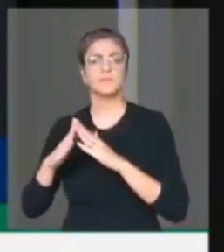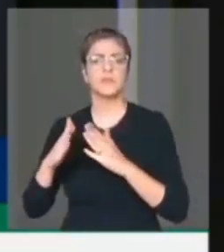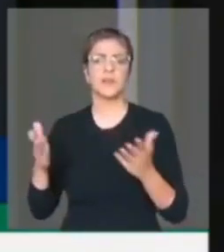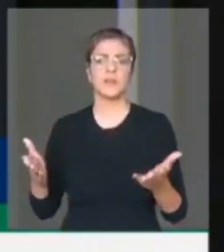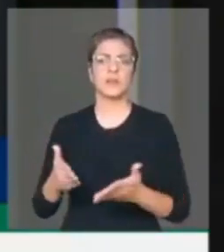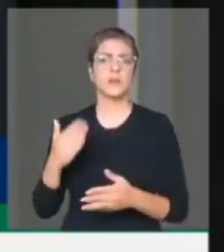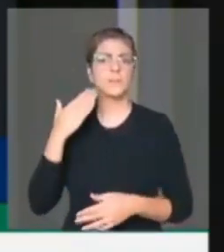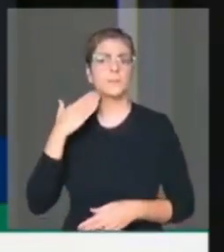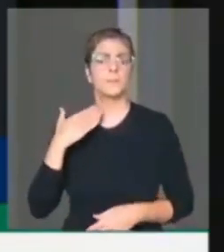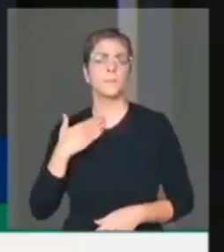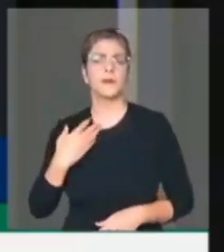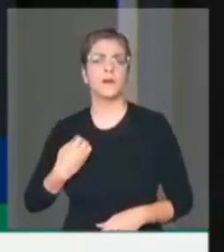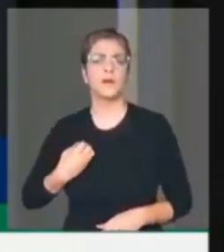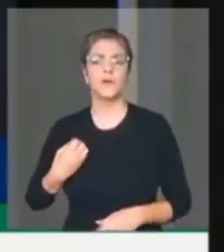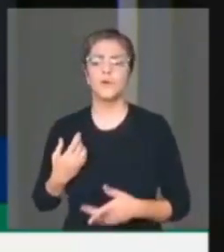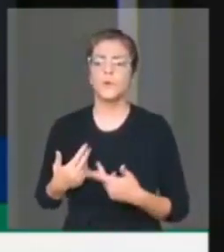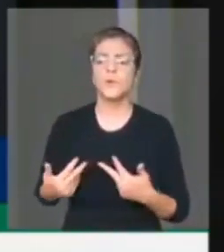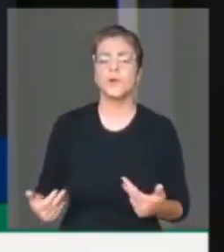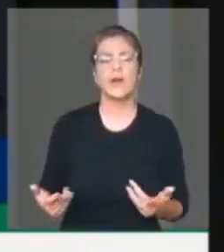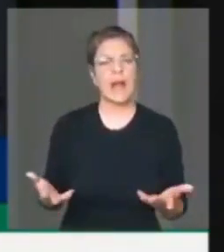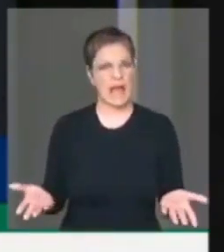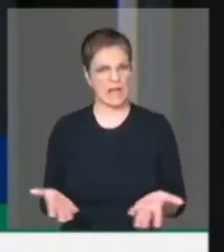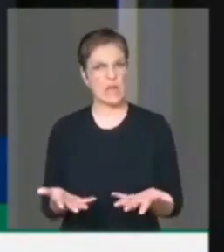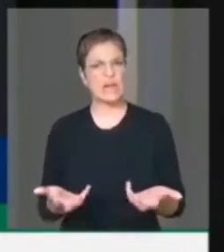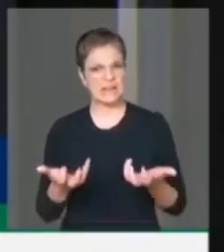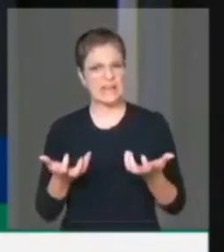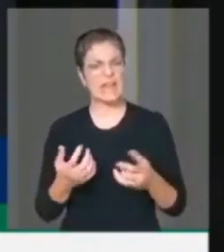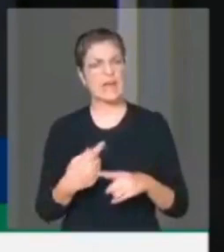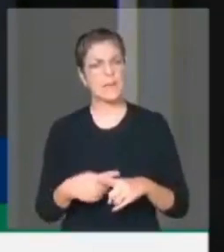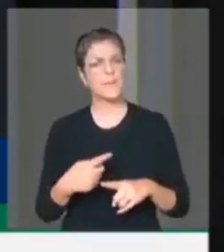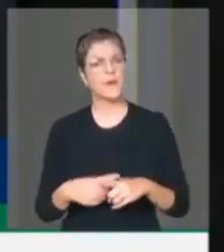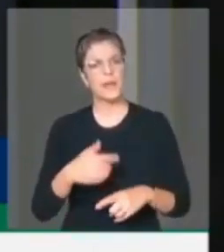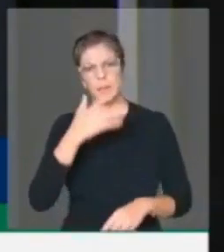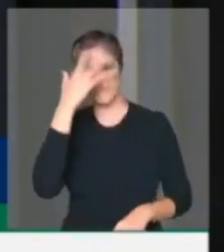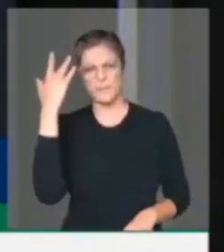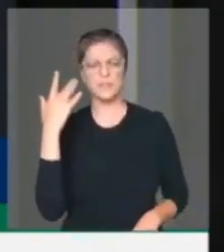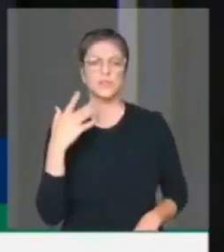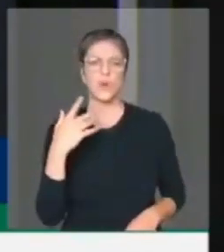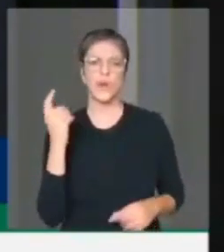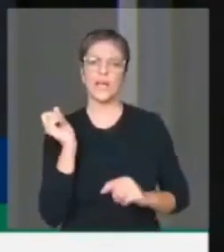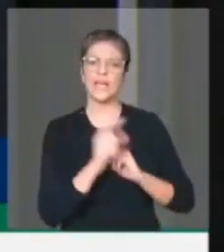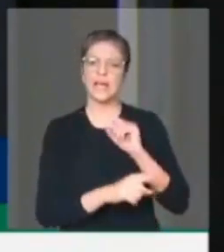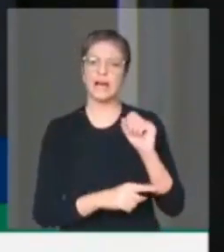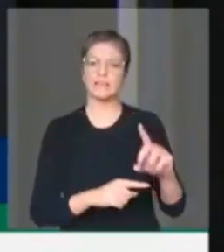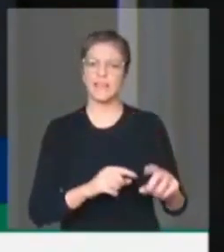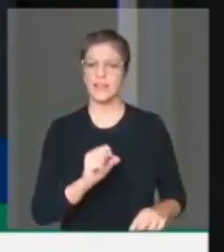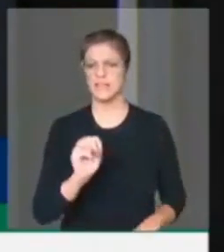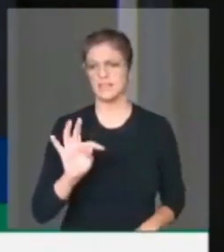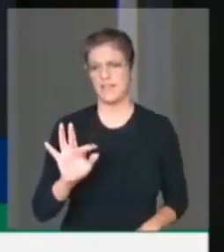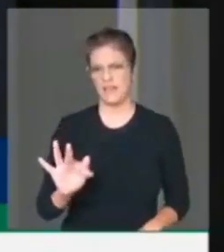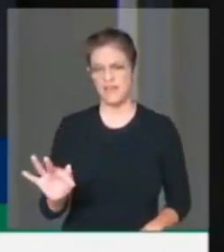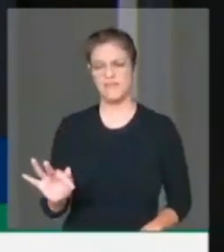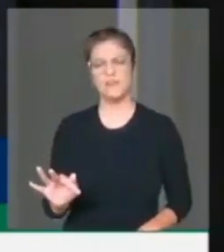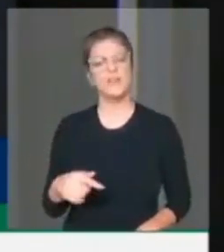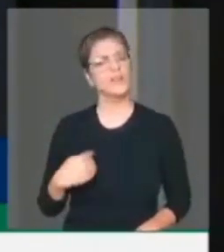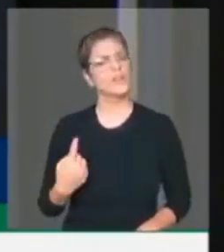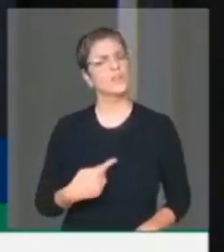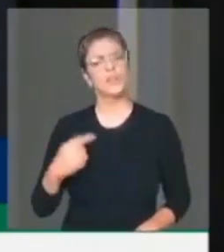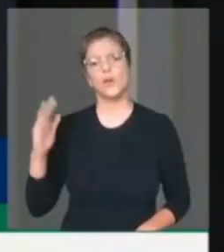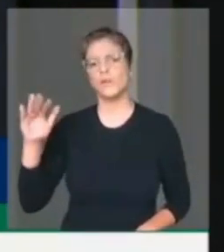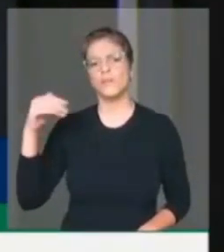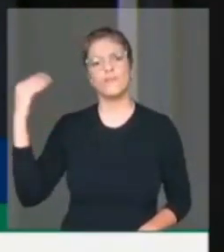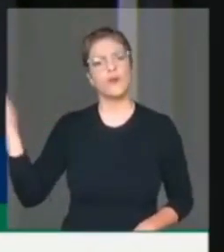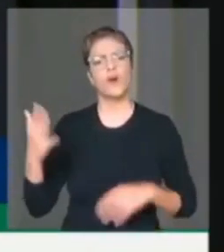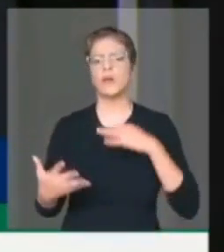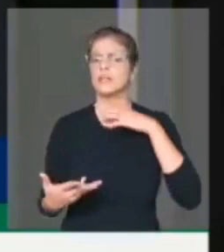e agora querem fazer isso para atacar aqueles que fazem críticas ao STF. Nós levaremos tudo isso às cortes